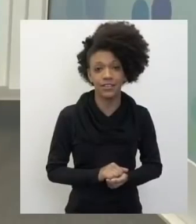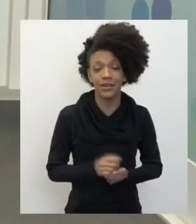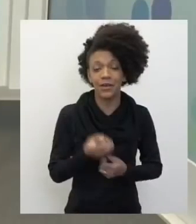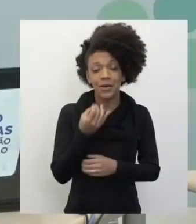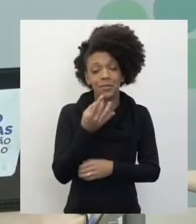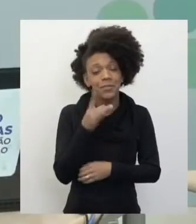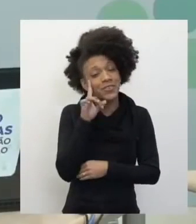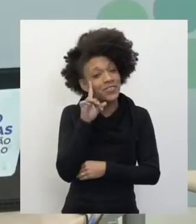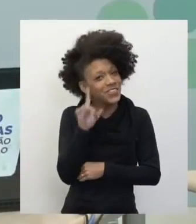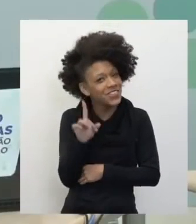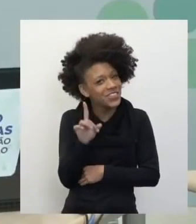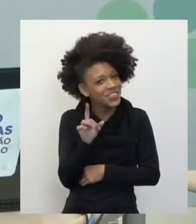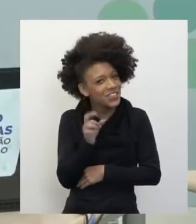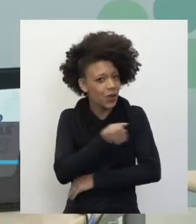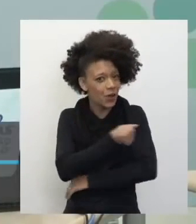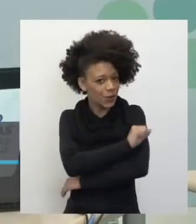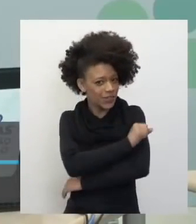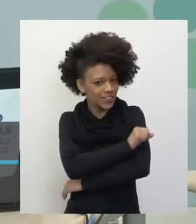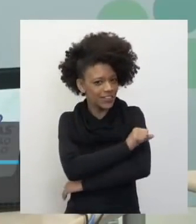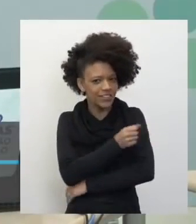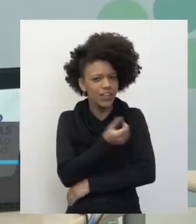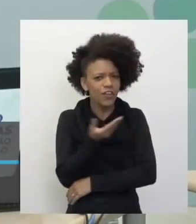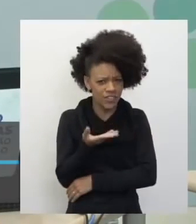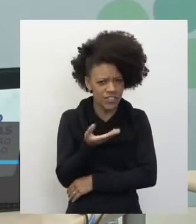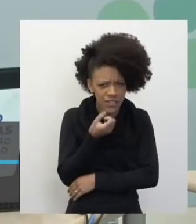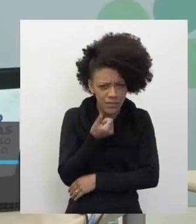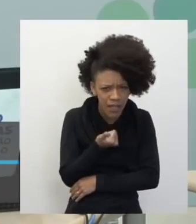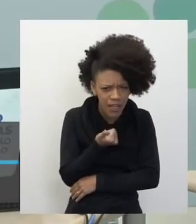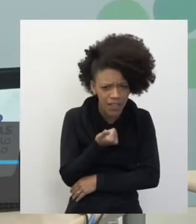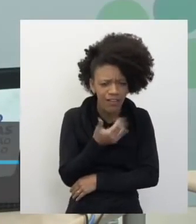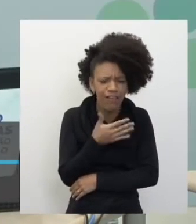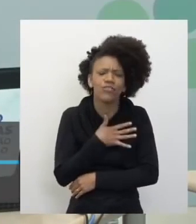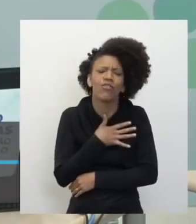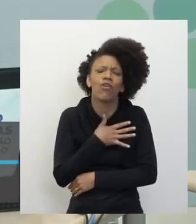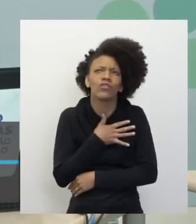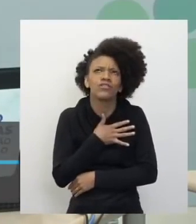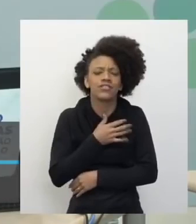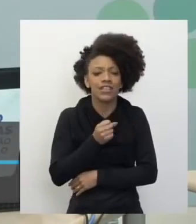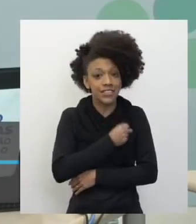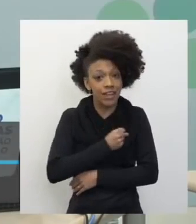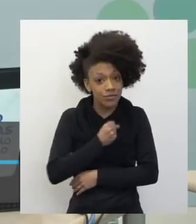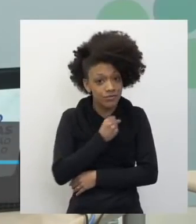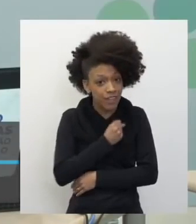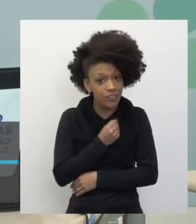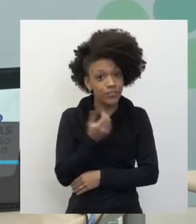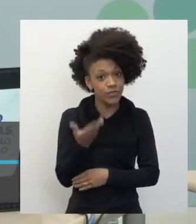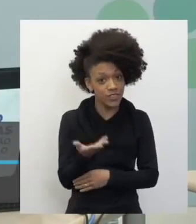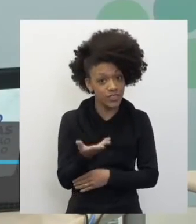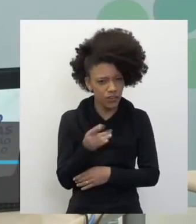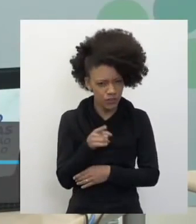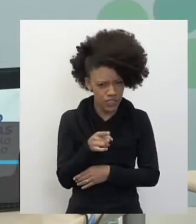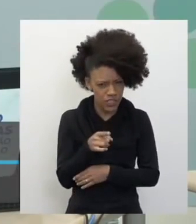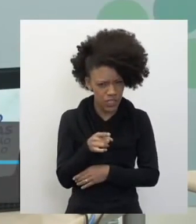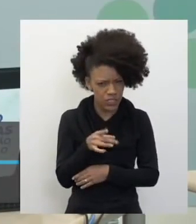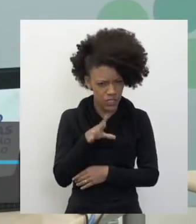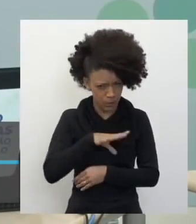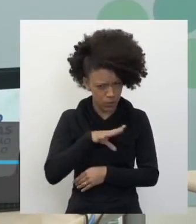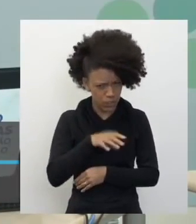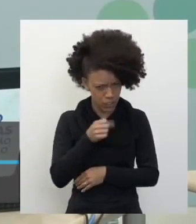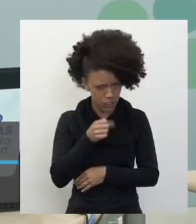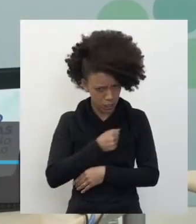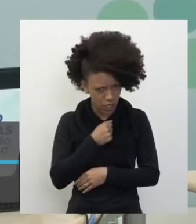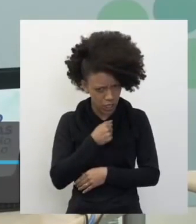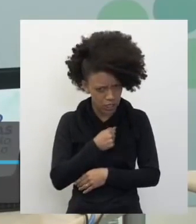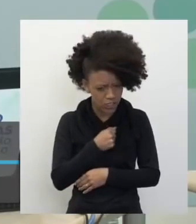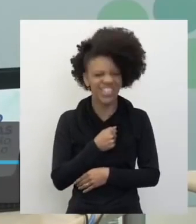Bom dia, oitavo ano. Como é que vocês estão? Ai, quanto tempo, eu já estava com saudade. Vocês estavam com saudade da língua portuguesa? A